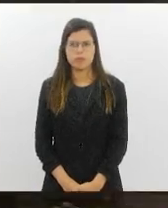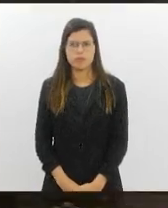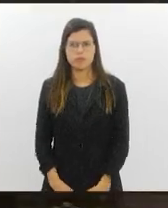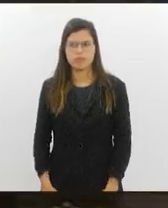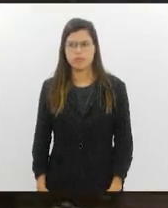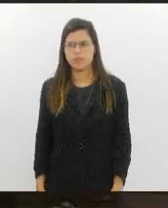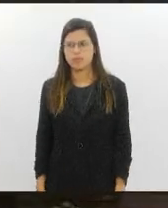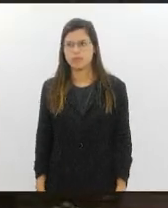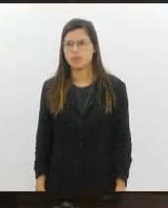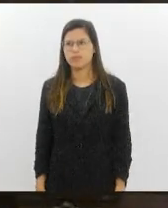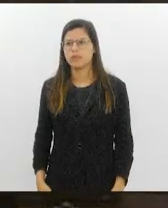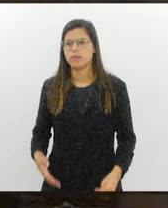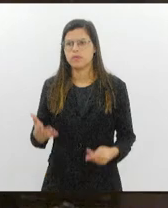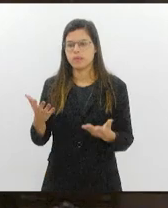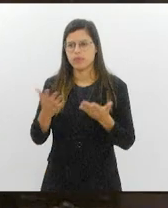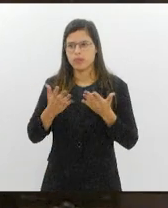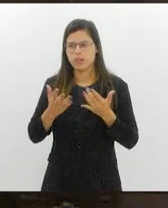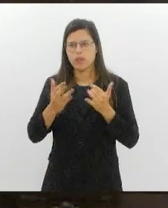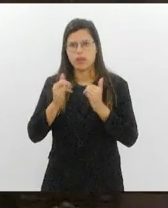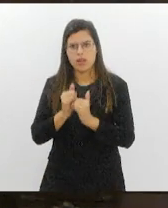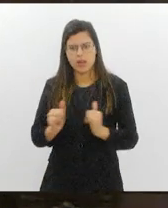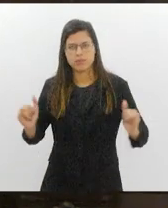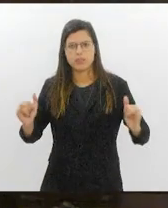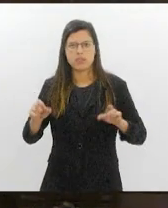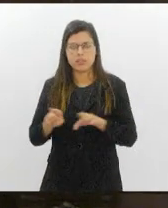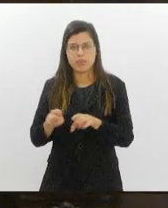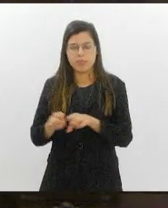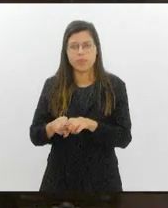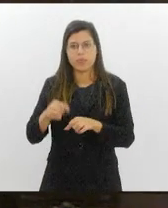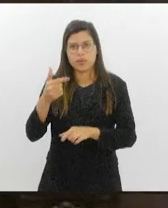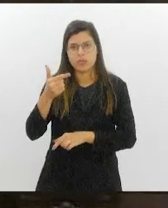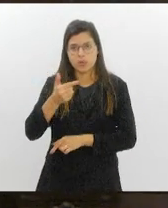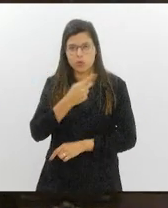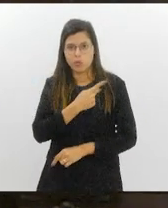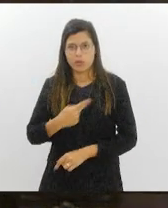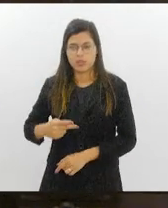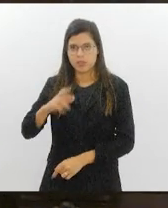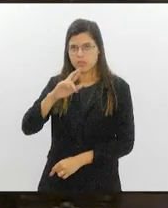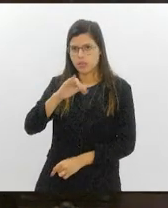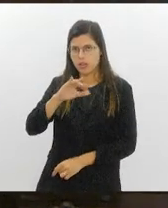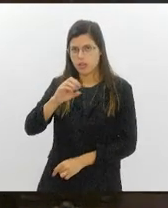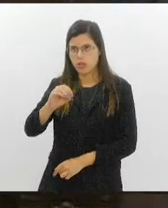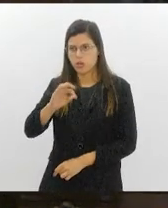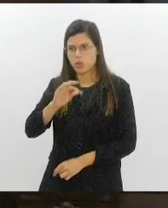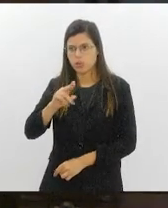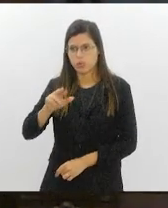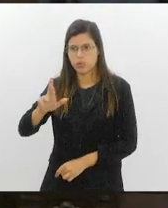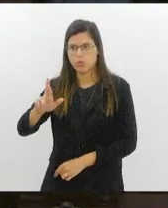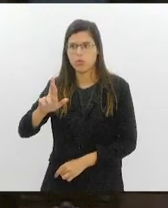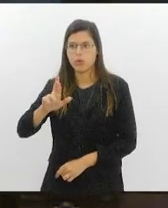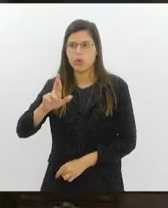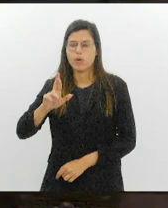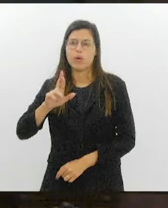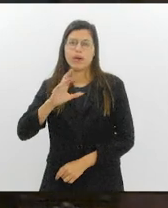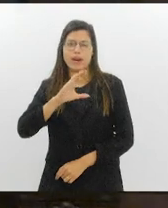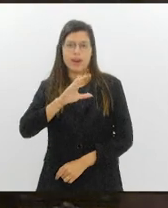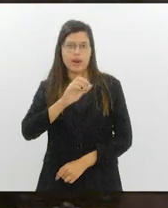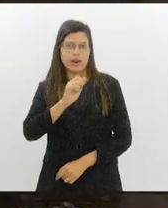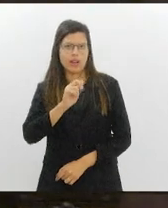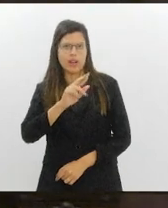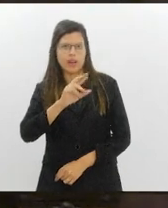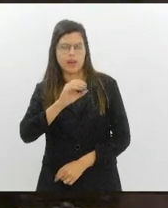Queria anunciar e saudar a presença do vice-presidente da Rio Tour, da vice-presidenta Carolina Chaves.